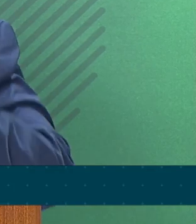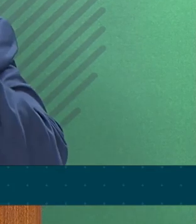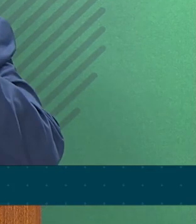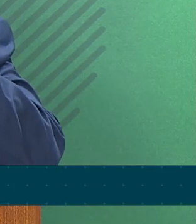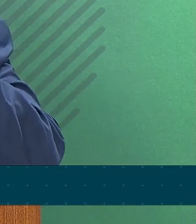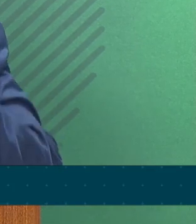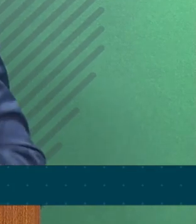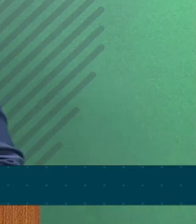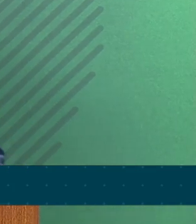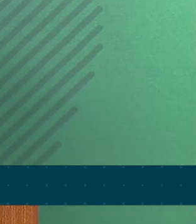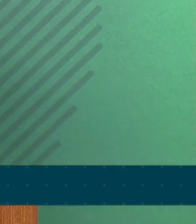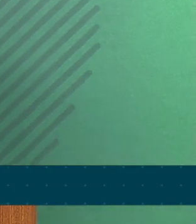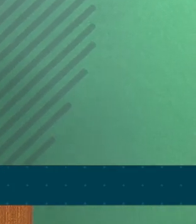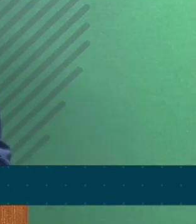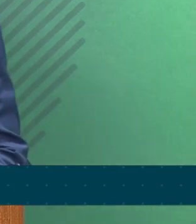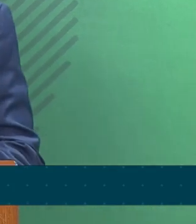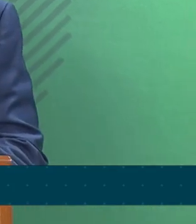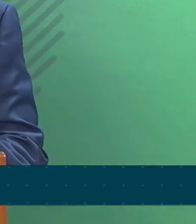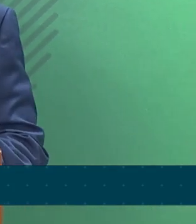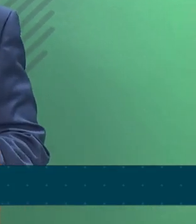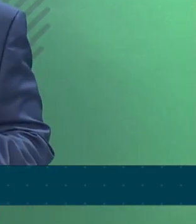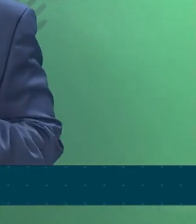faz bem